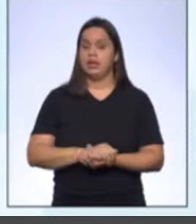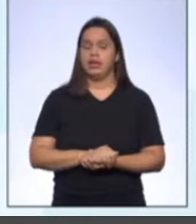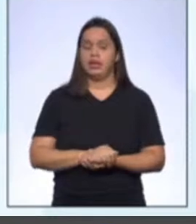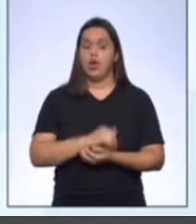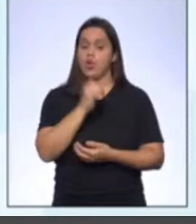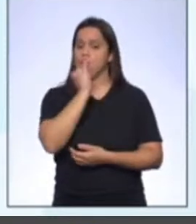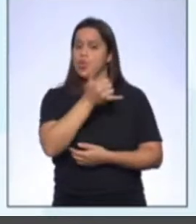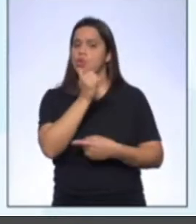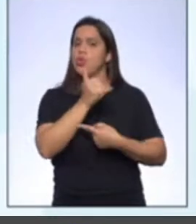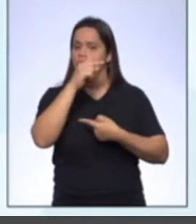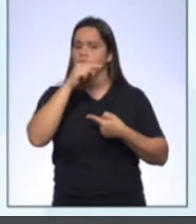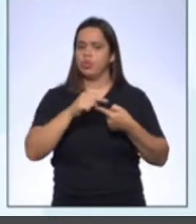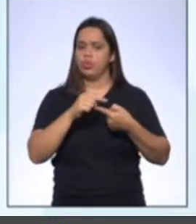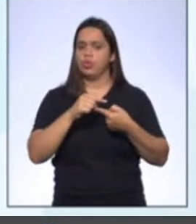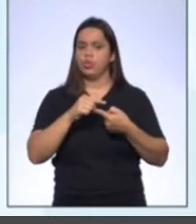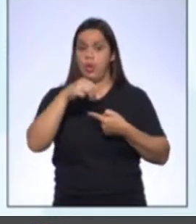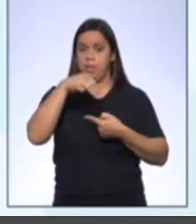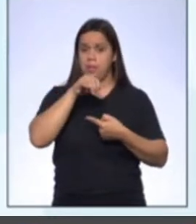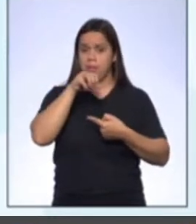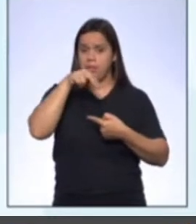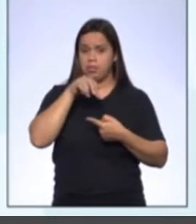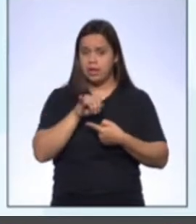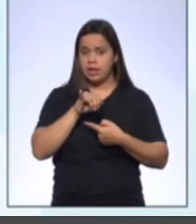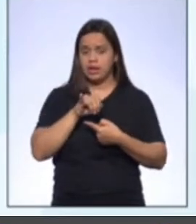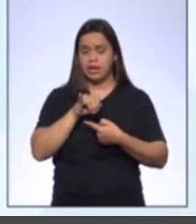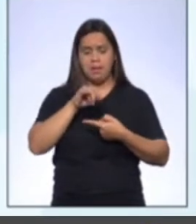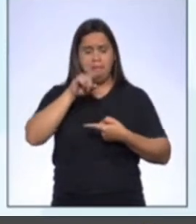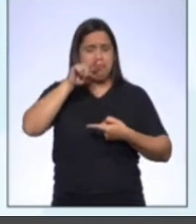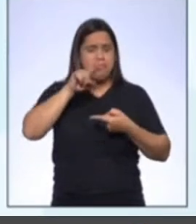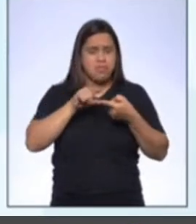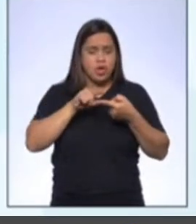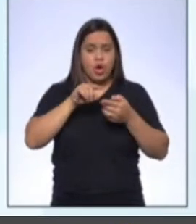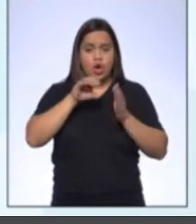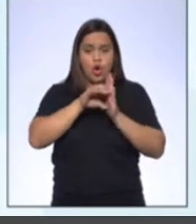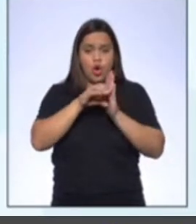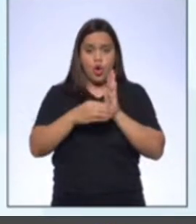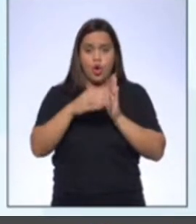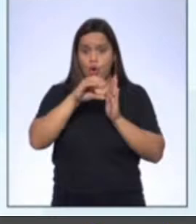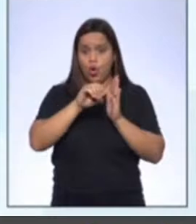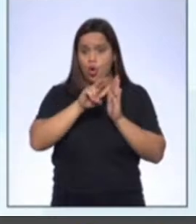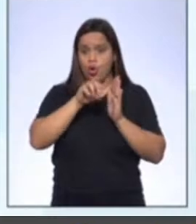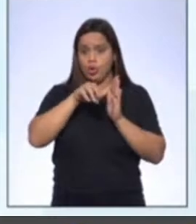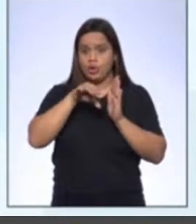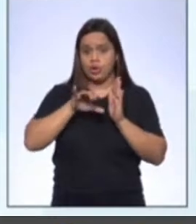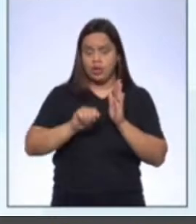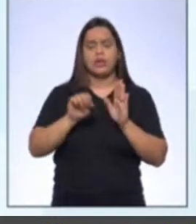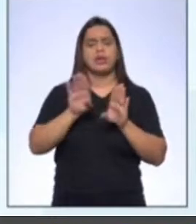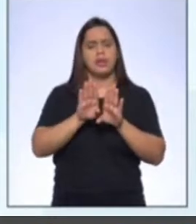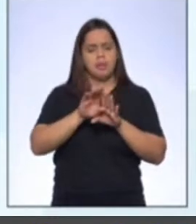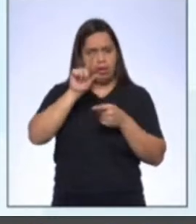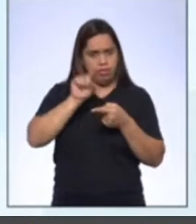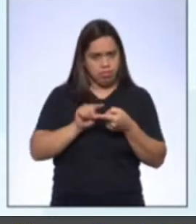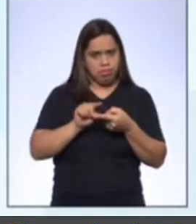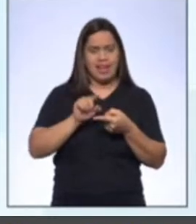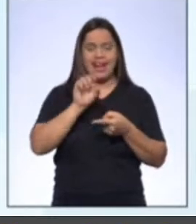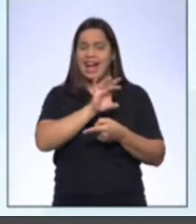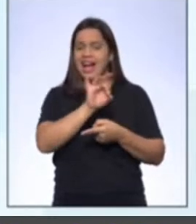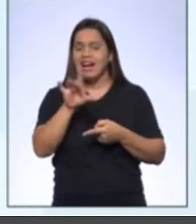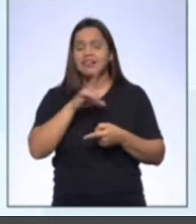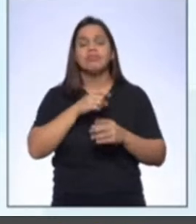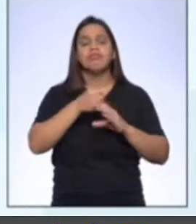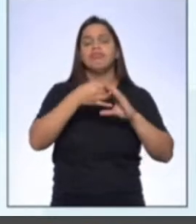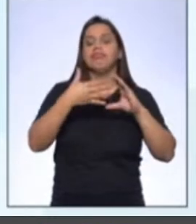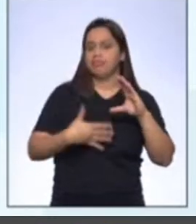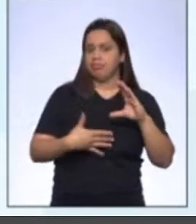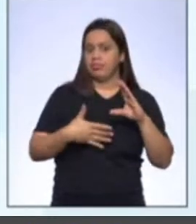ele é curto. O mini conto é mais curto ainda. A crônica é um pouquinho mais curto que o conto também. Cada um tem uma característica. A gente